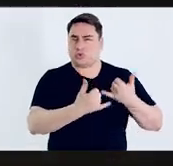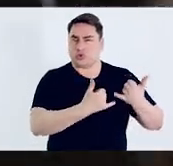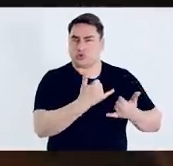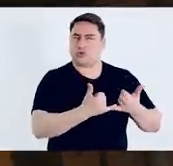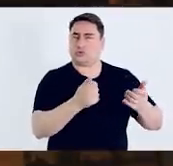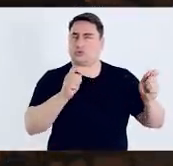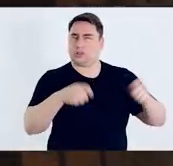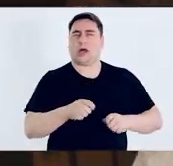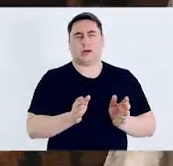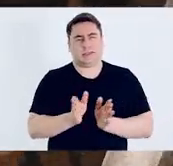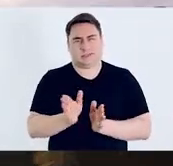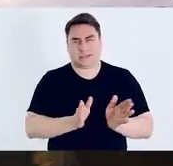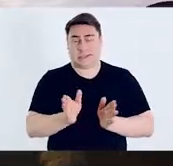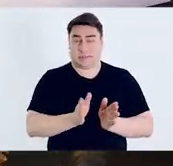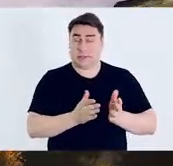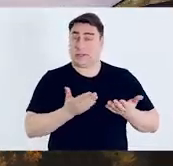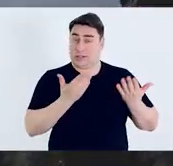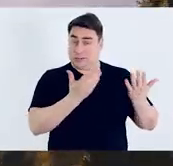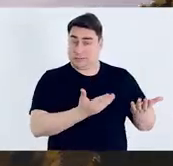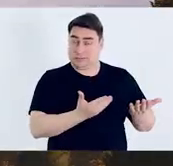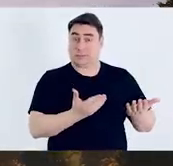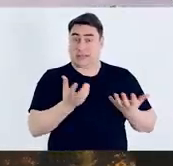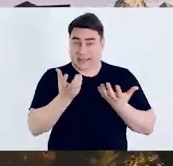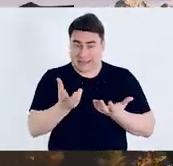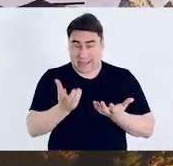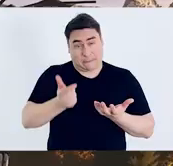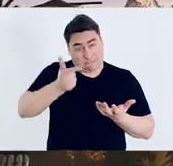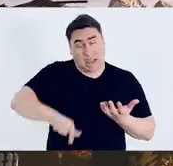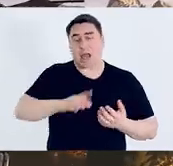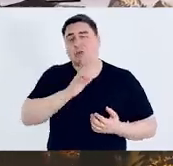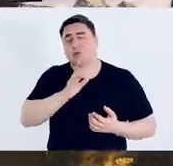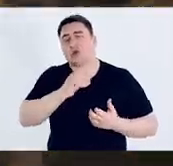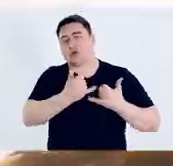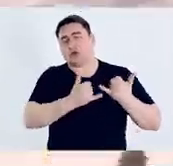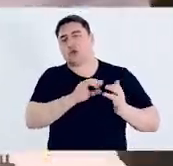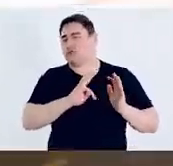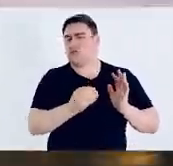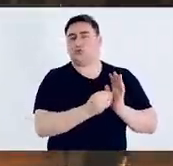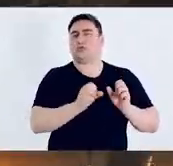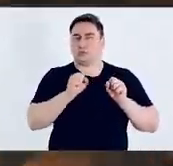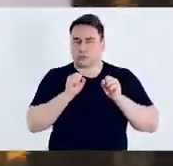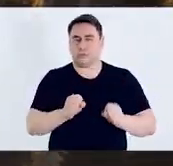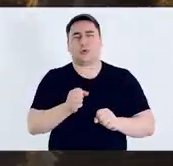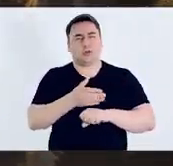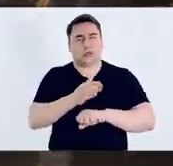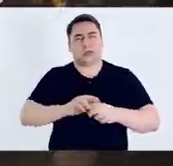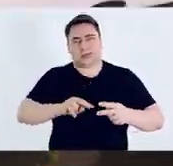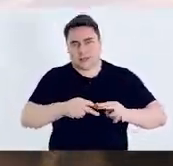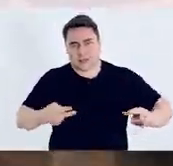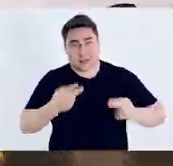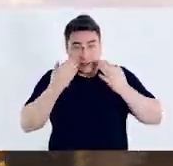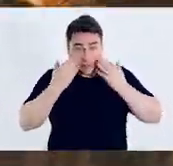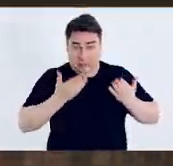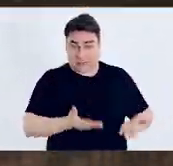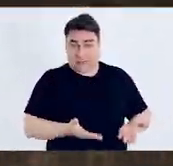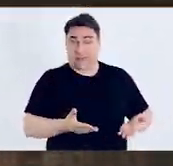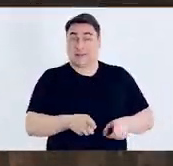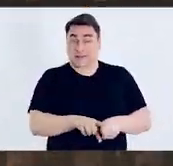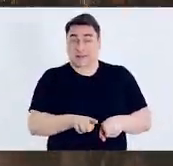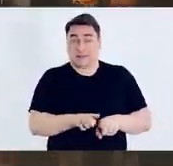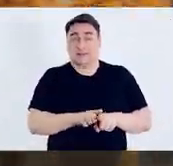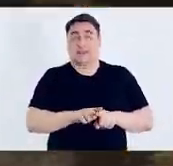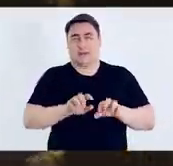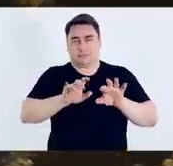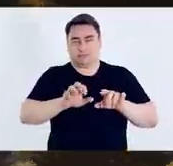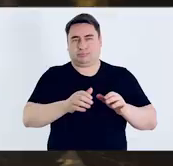Esses são apenas alguns dos jogos que possuem opções de acessibilidade. Se você quiser conhecer todos eles, pode acessar o link que aparece na tela e que